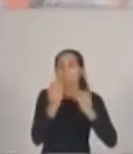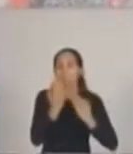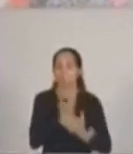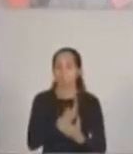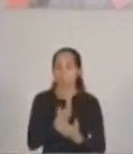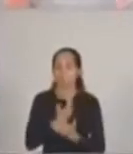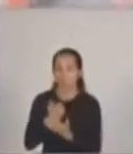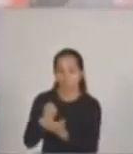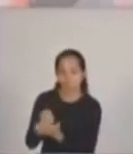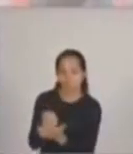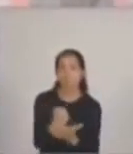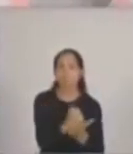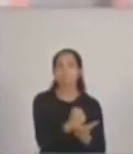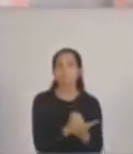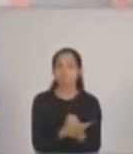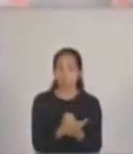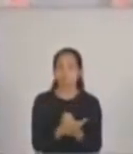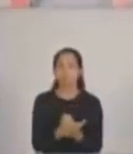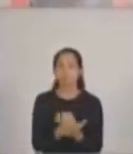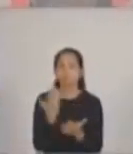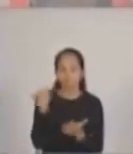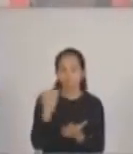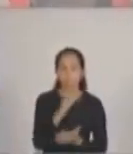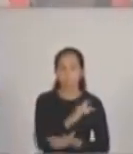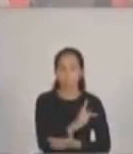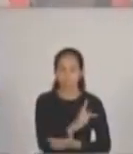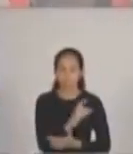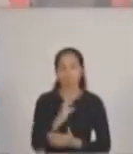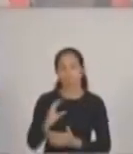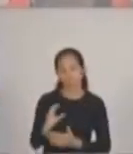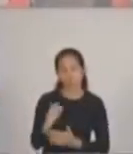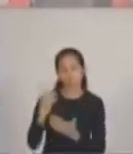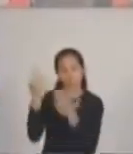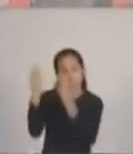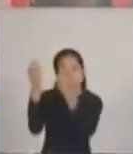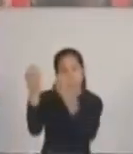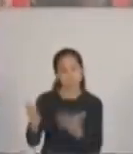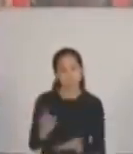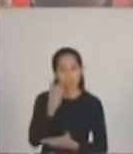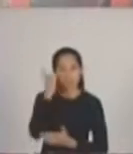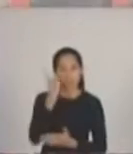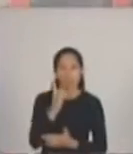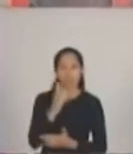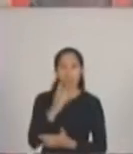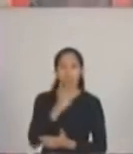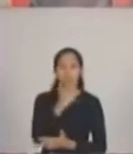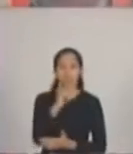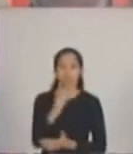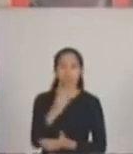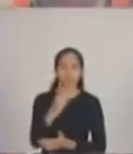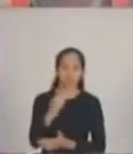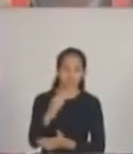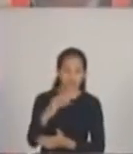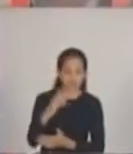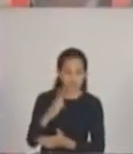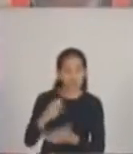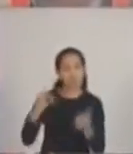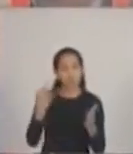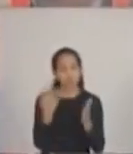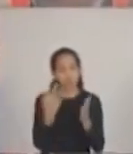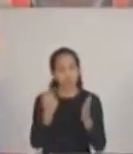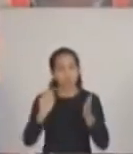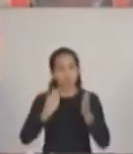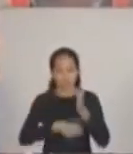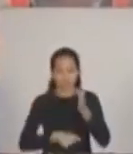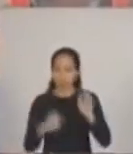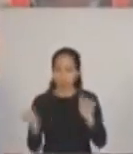acionamos quando estava ali na Polícia Civil do Estado do Espírito Santo. Então eu parabenizo o deputado Janete e assino a indicação juntamente com